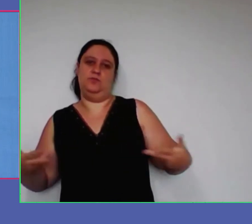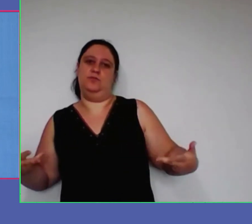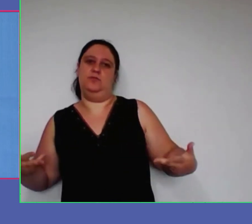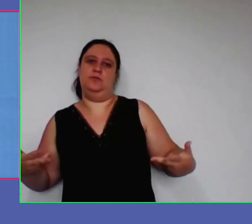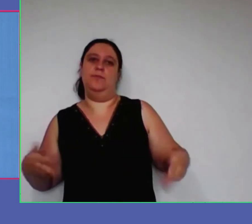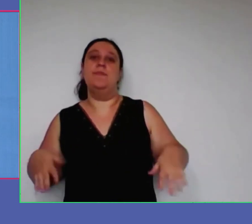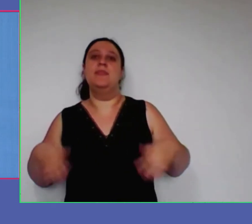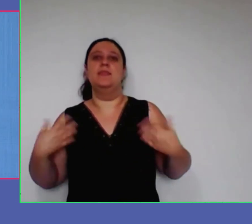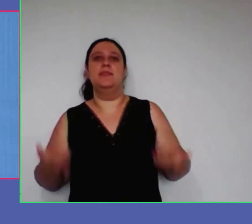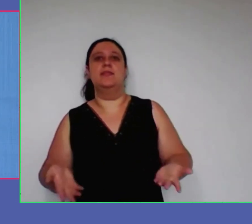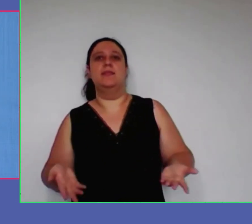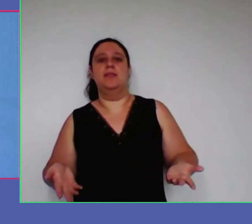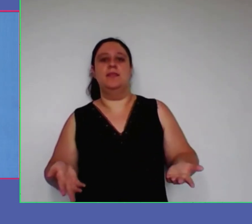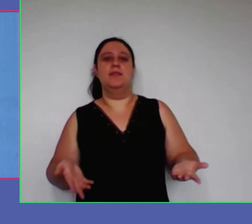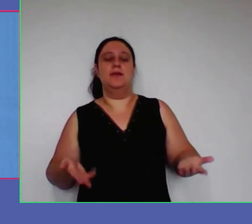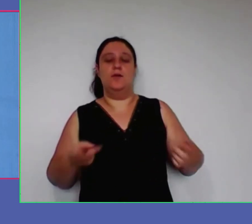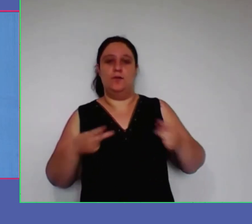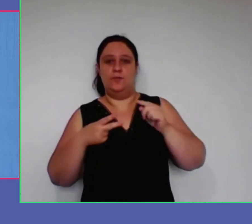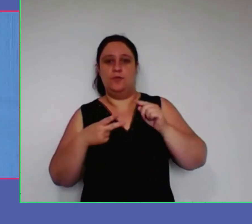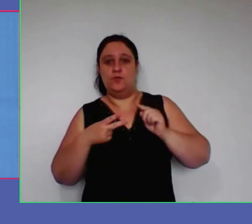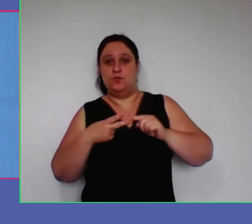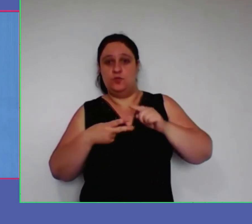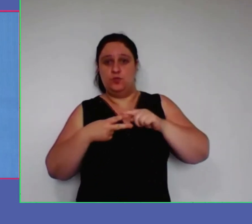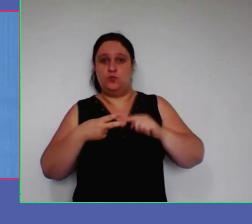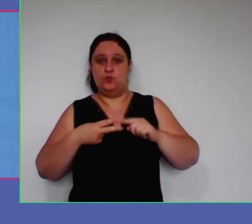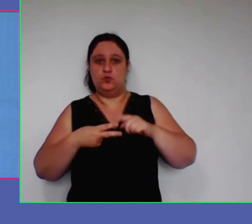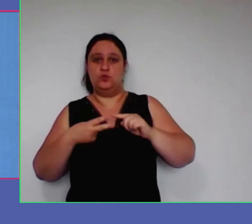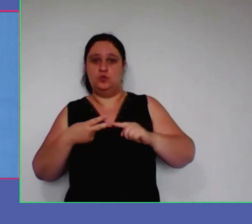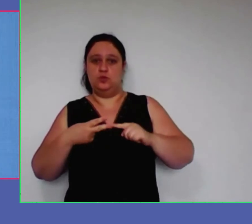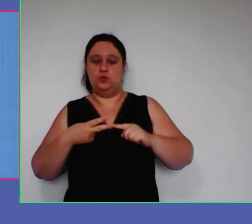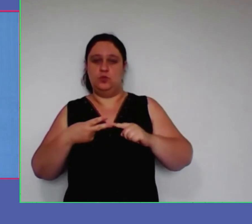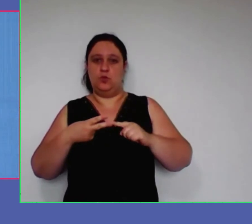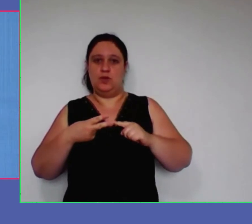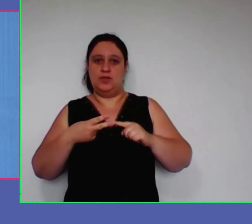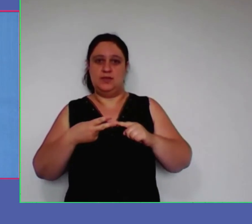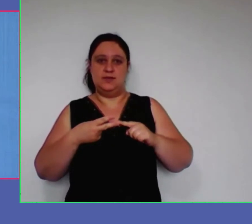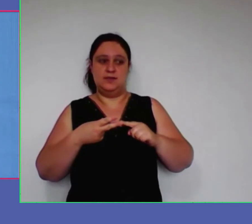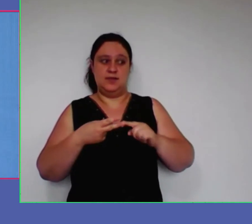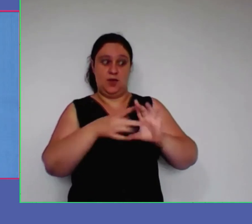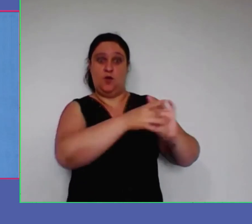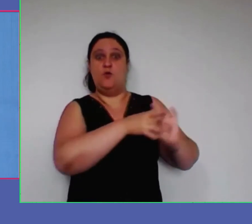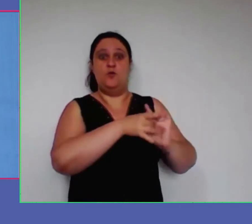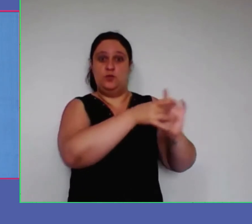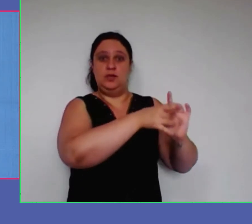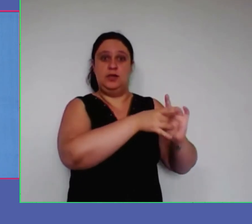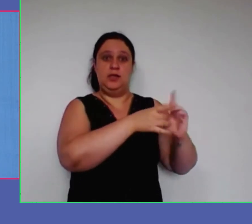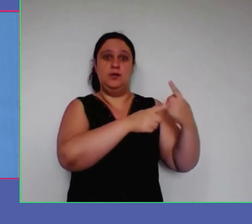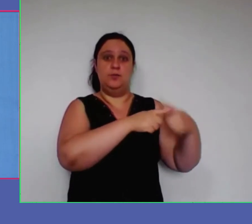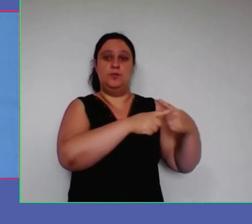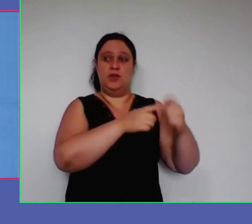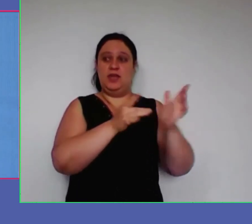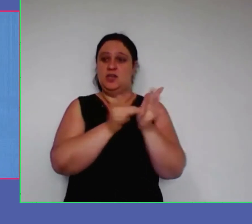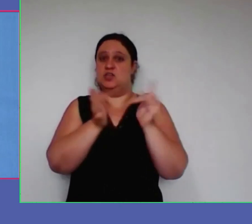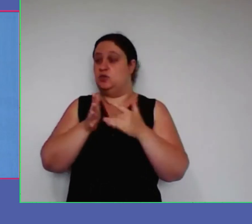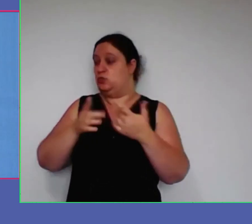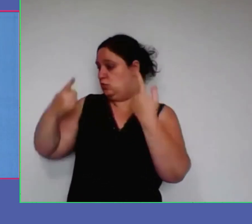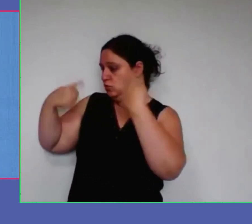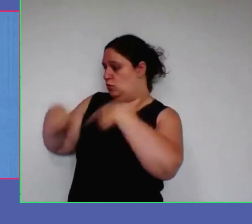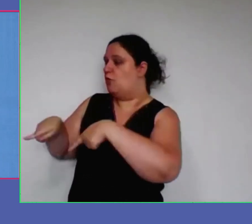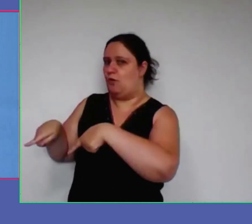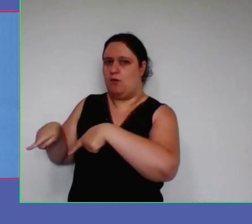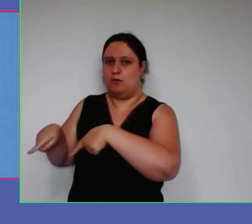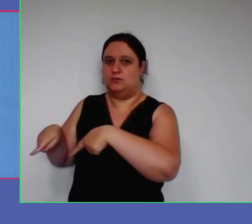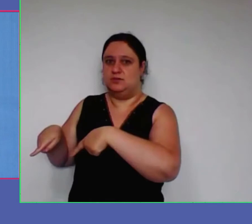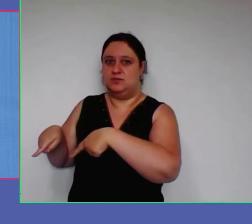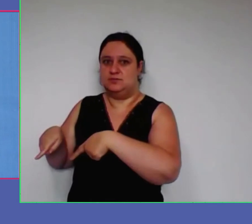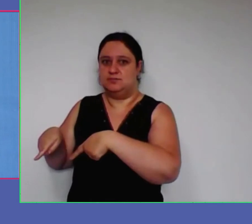os saduceus e os fariseus se uniram agora para se oporem contra Jesus, tá? E